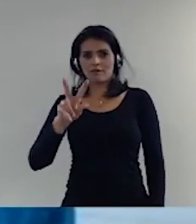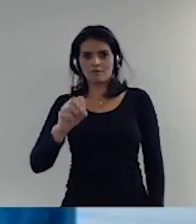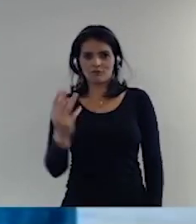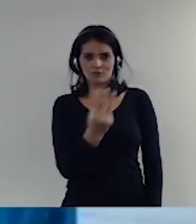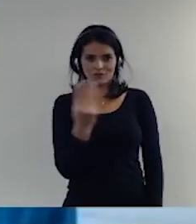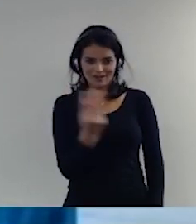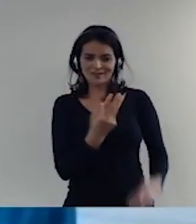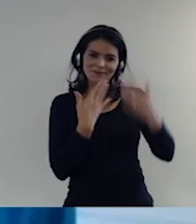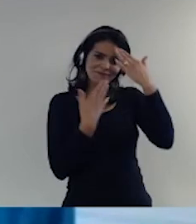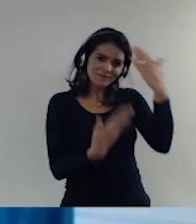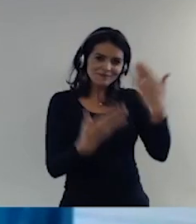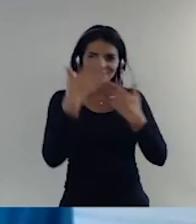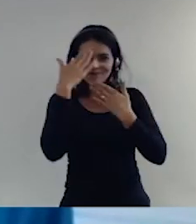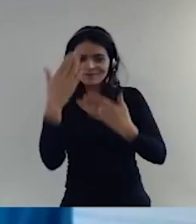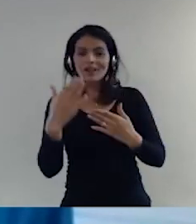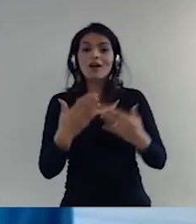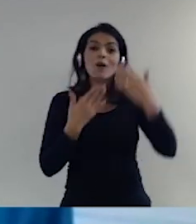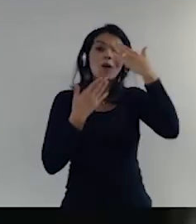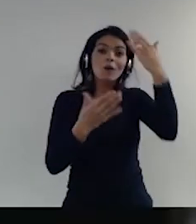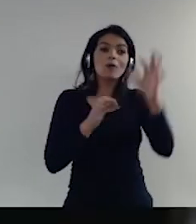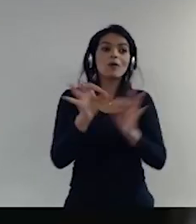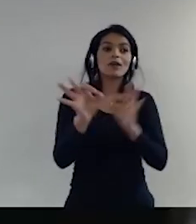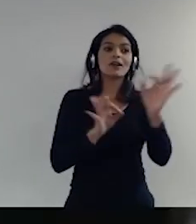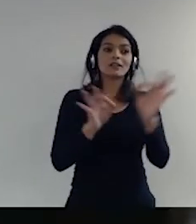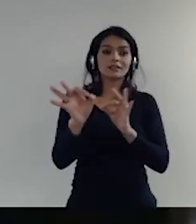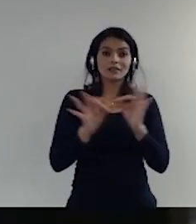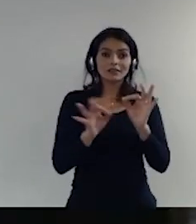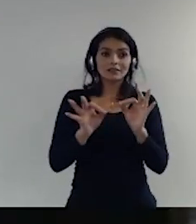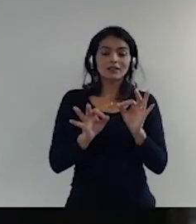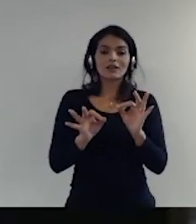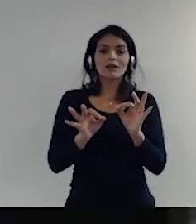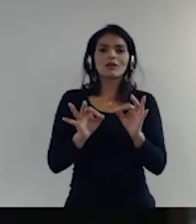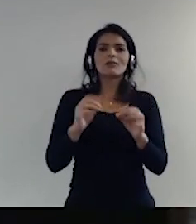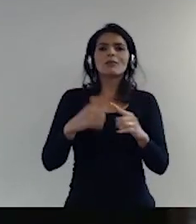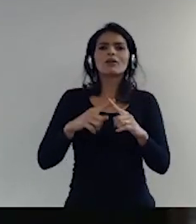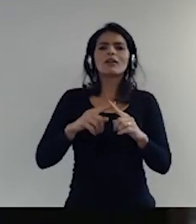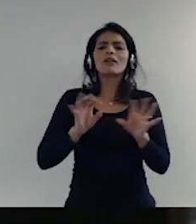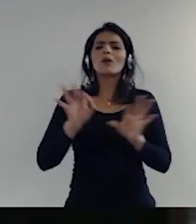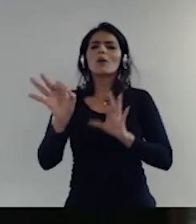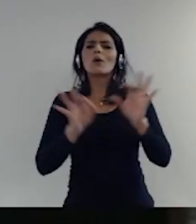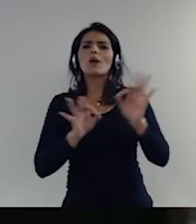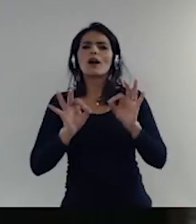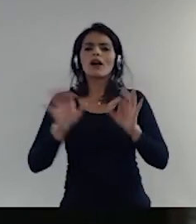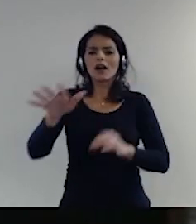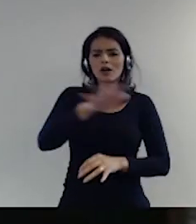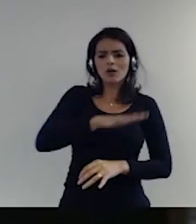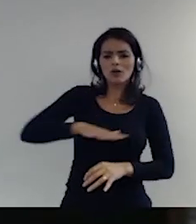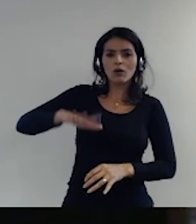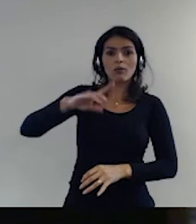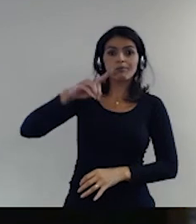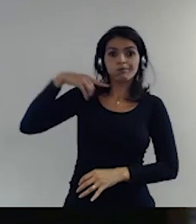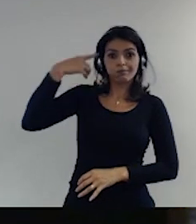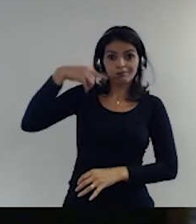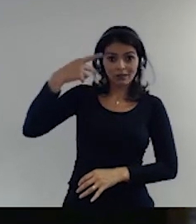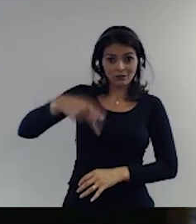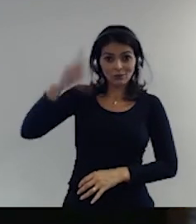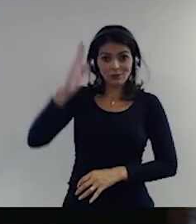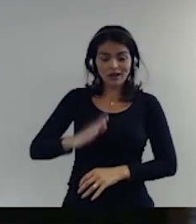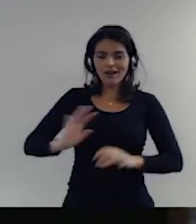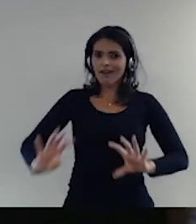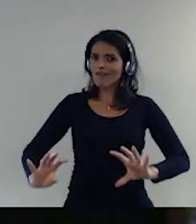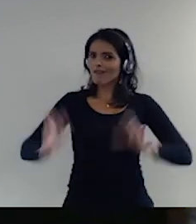Queria agradecer a organização por estar proporcionando à comunidade jurídica brasileira este grande evento,